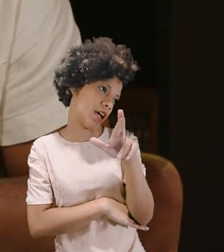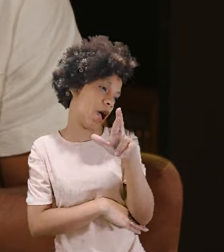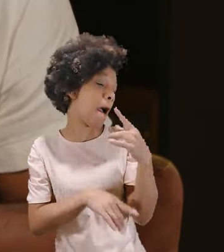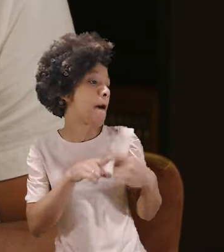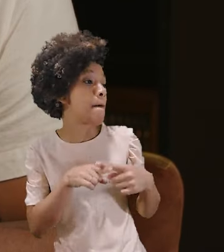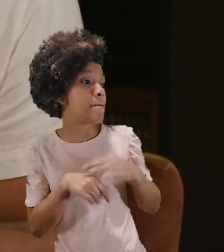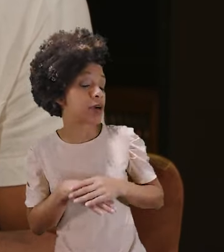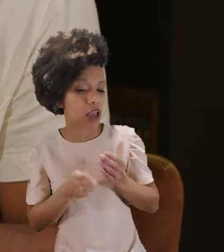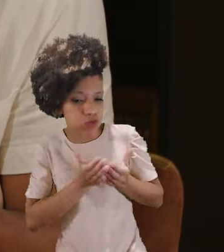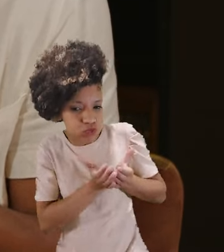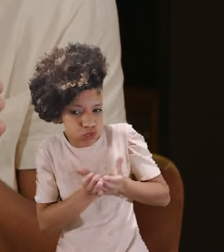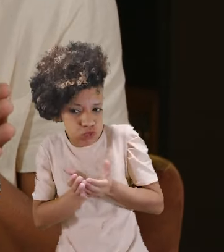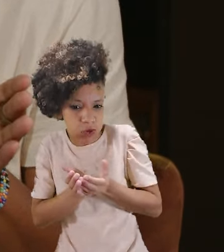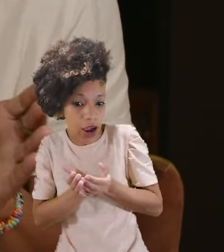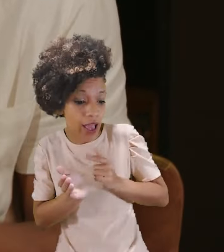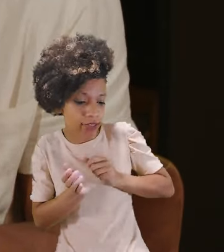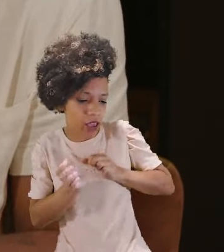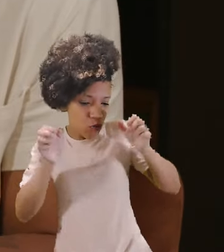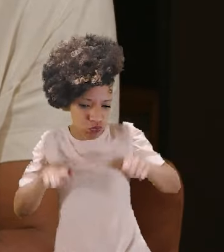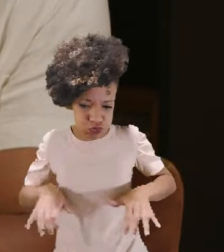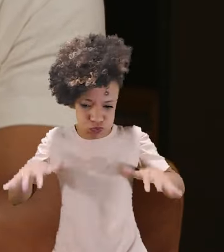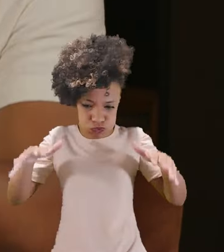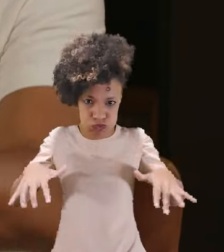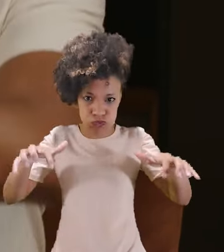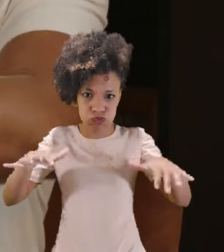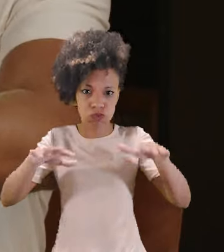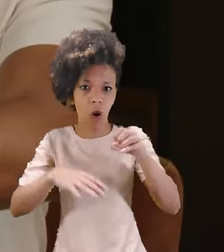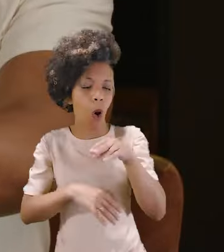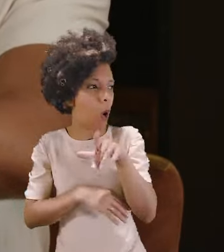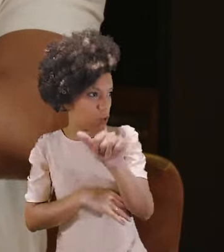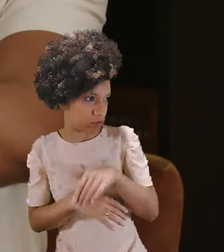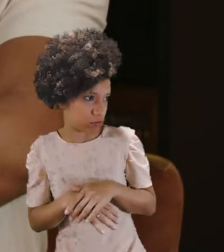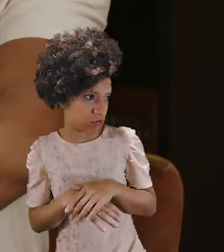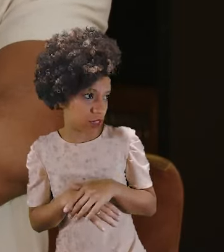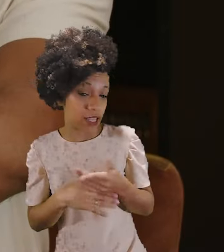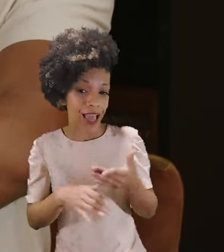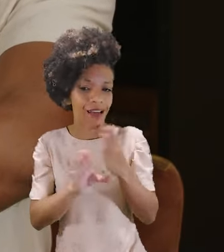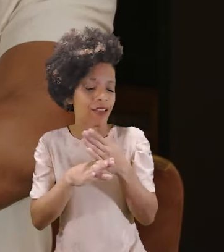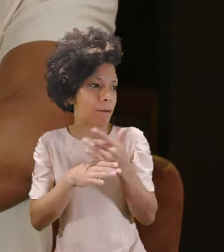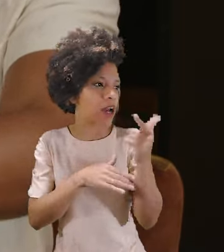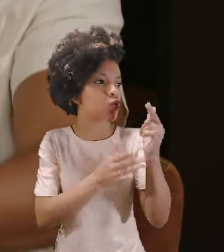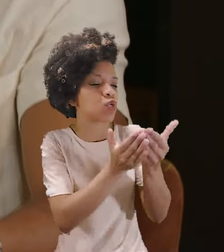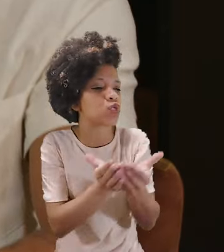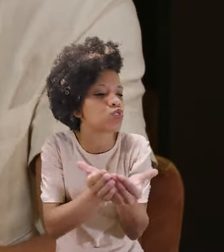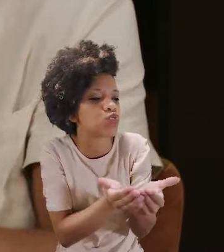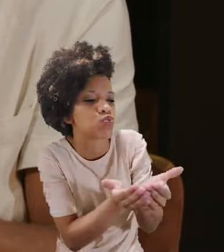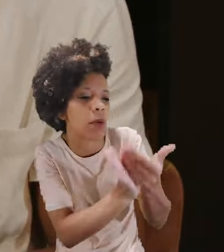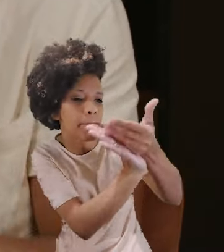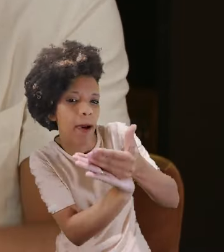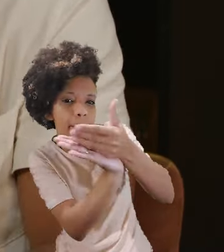o Brasil passa ele gera ondas e essas ondas elas estão os barcos das Comunidades ribeirinhas